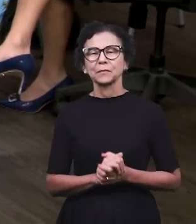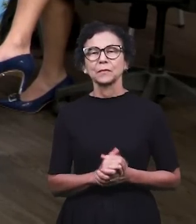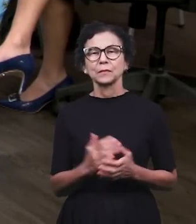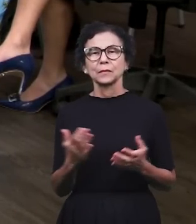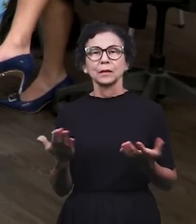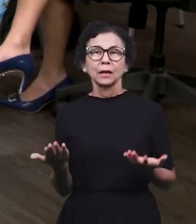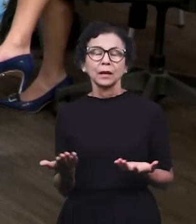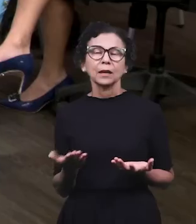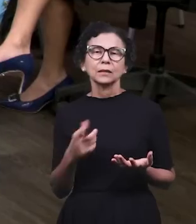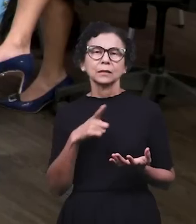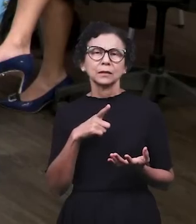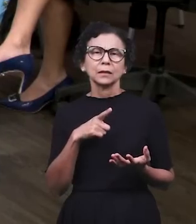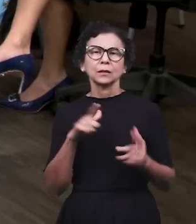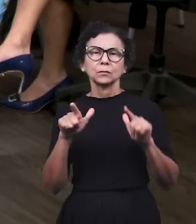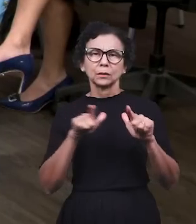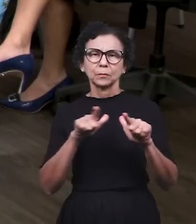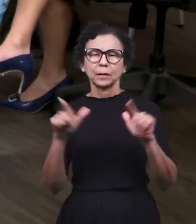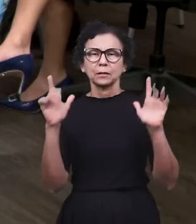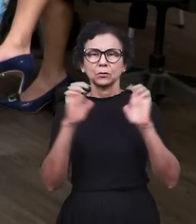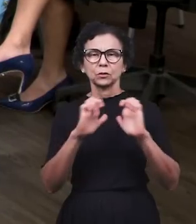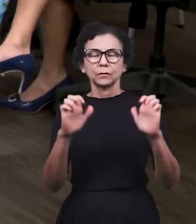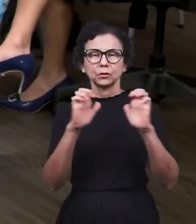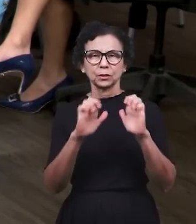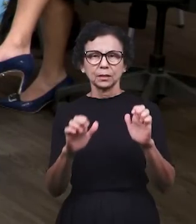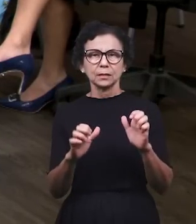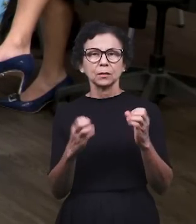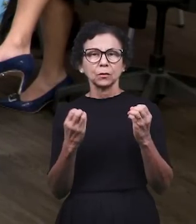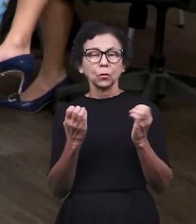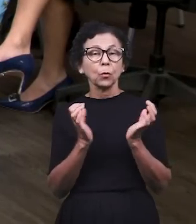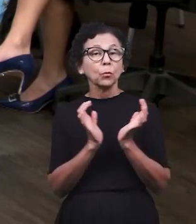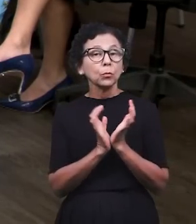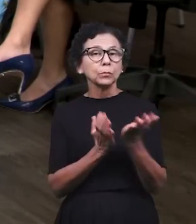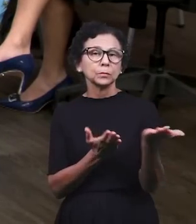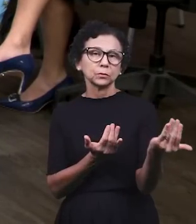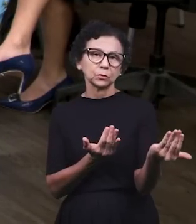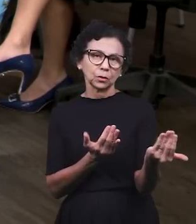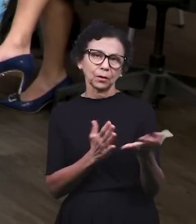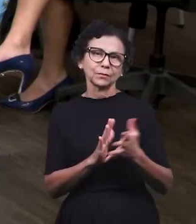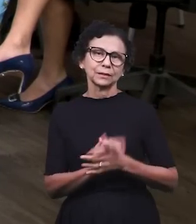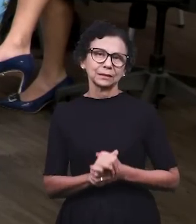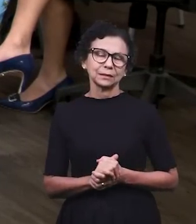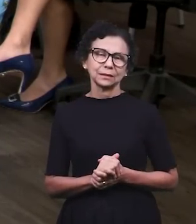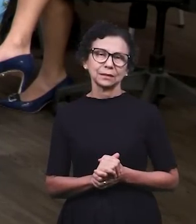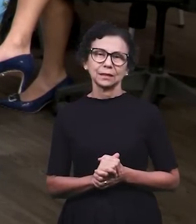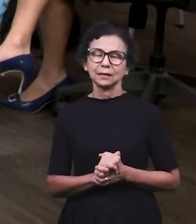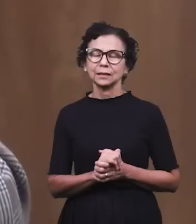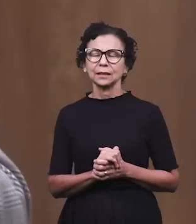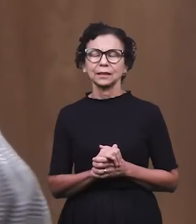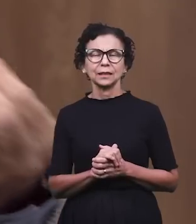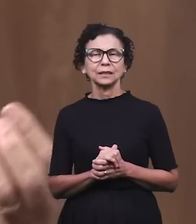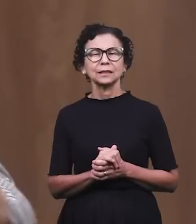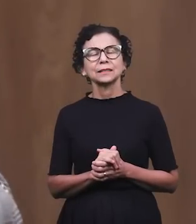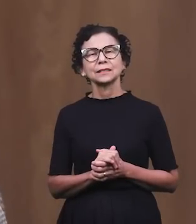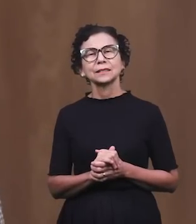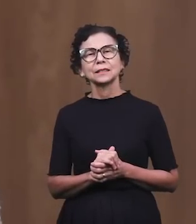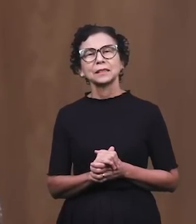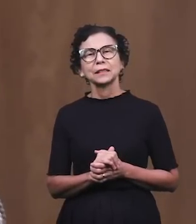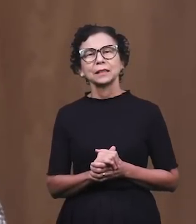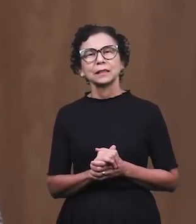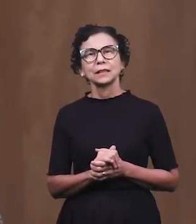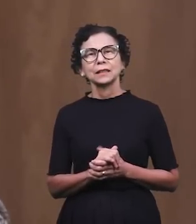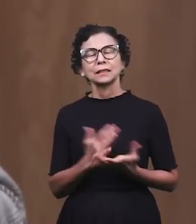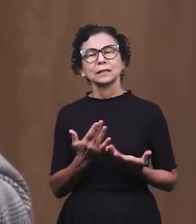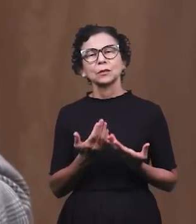evangelização muito intenso hoje com os jovens. E o jovem, a linguagem do jovem é diferente, né? Se entende aquela coisa